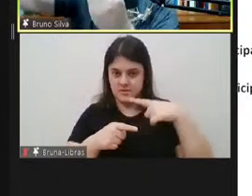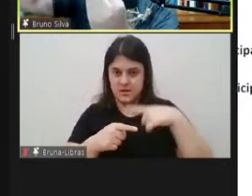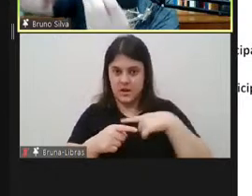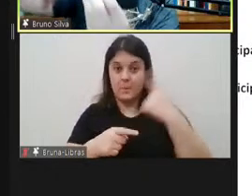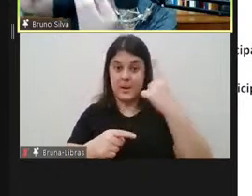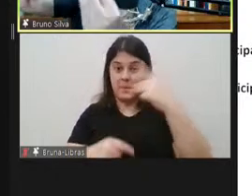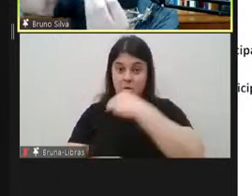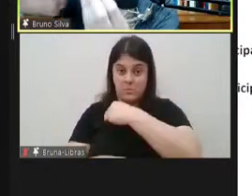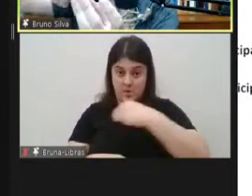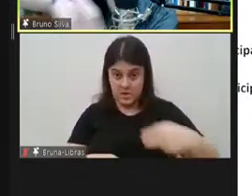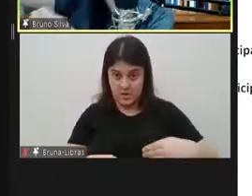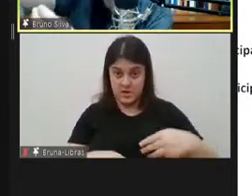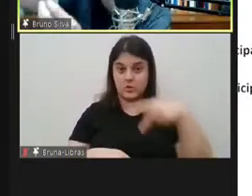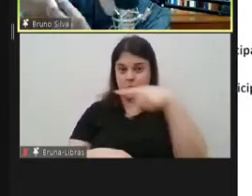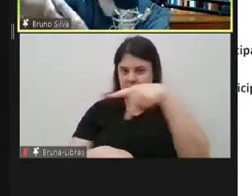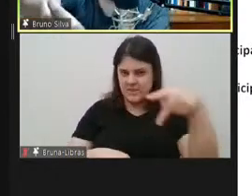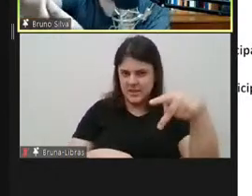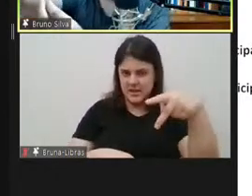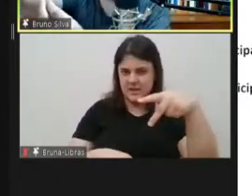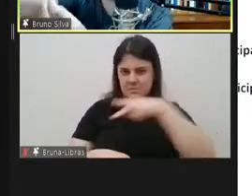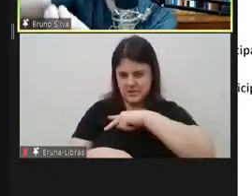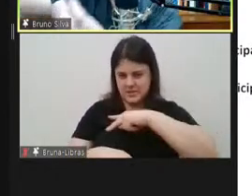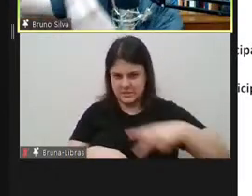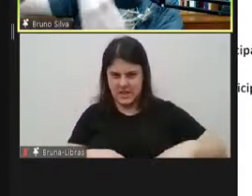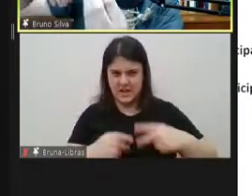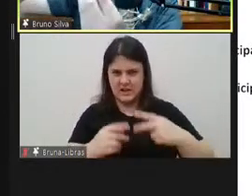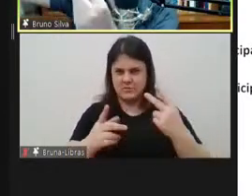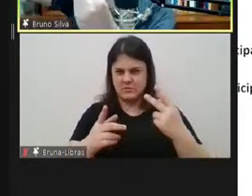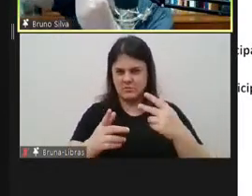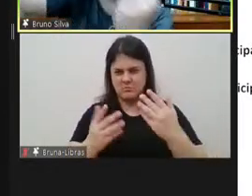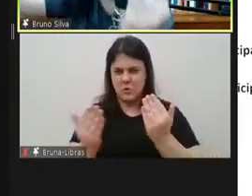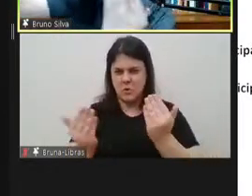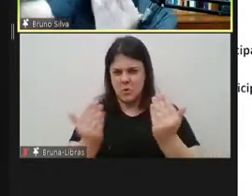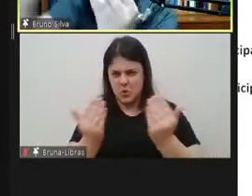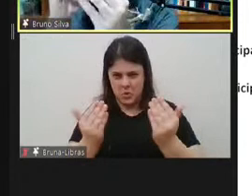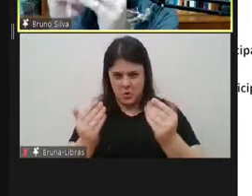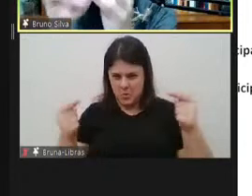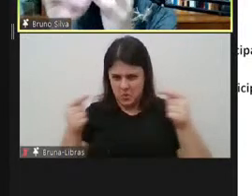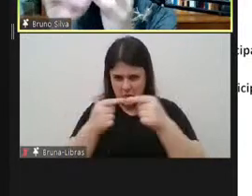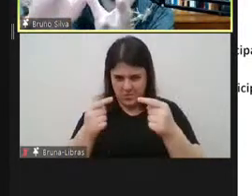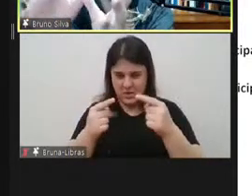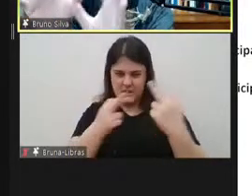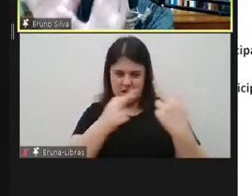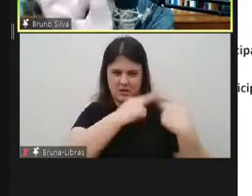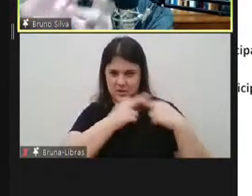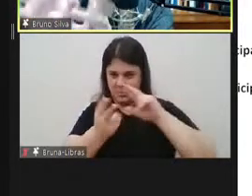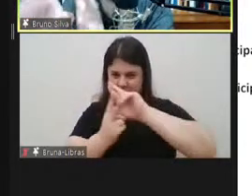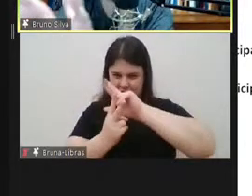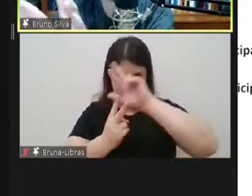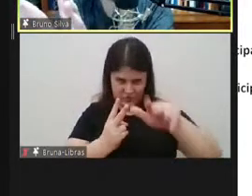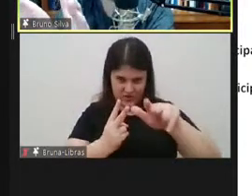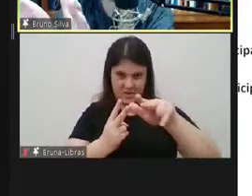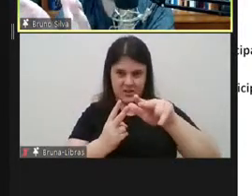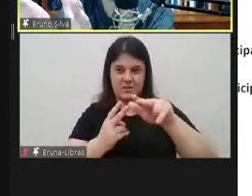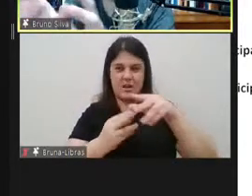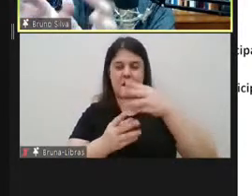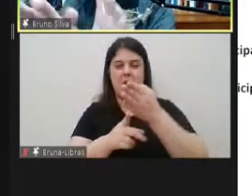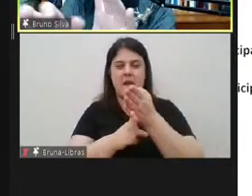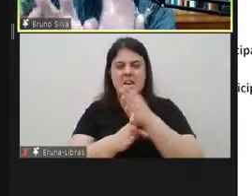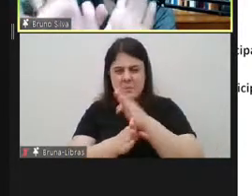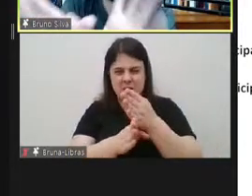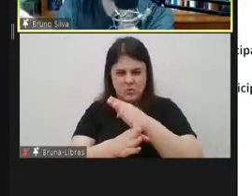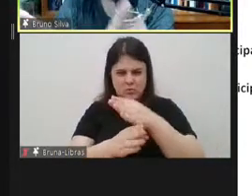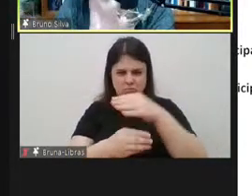entendeu primeiro-ministro E o presidente uma mais o representante do Povo outra chefe do governo etc mas enfim que é um ser uma meio híbrido